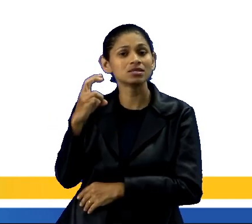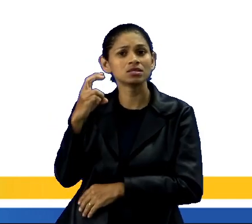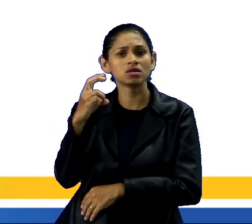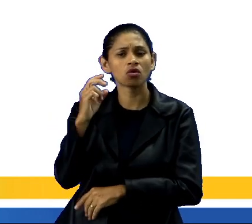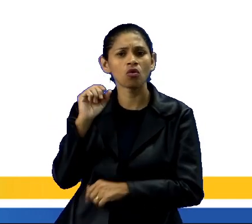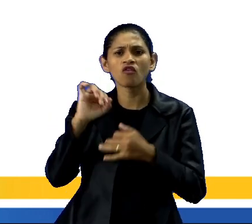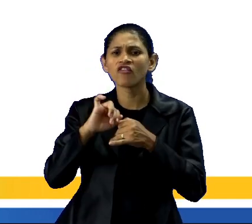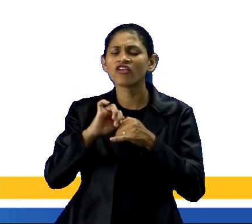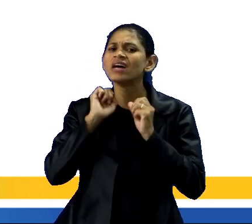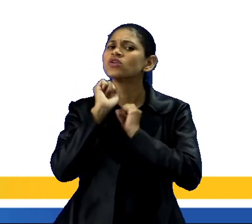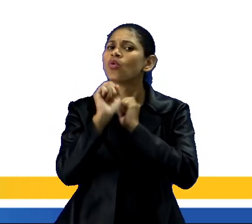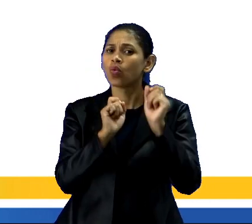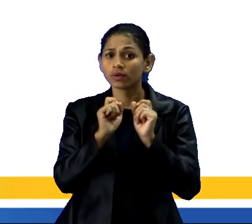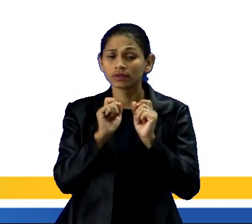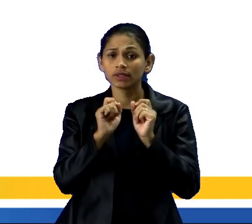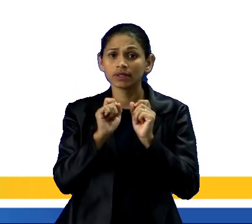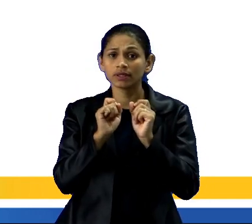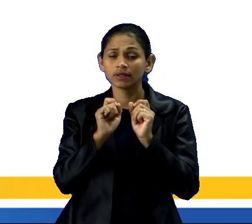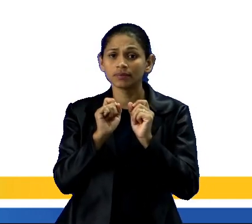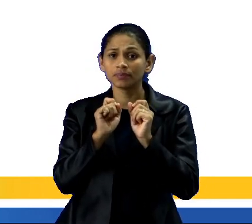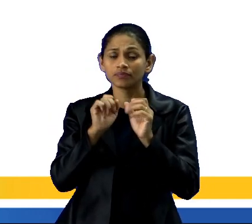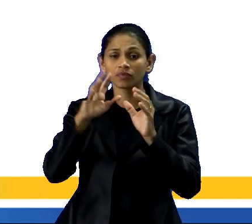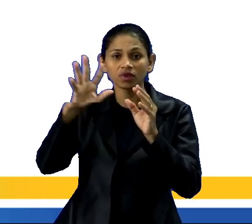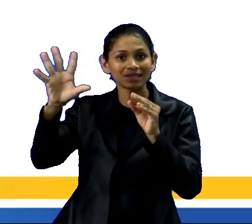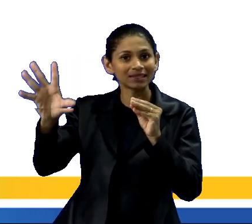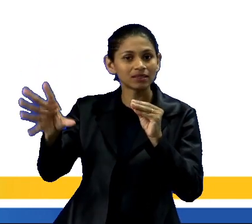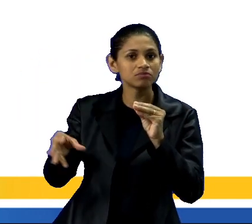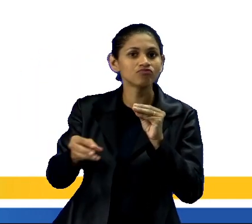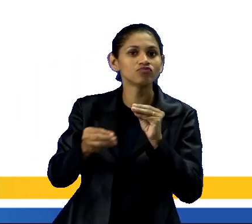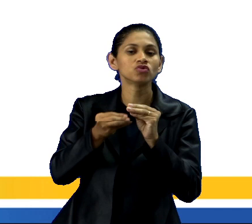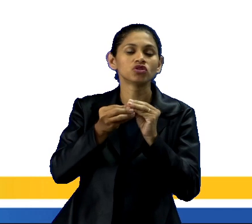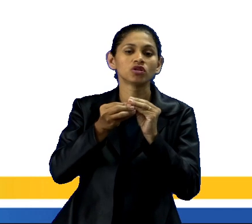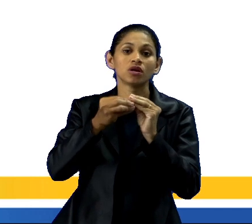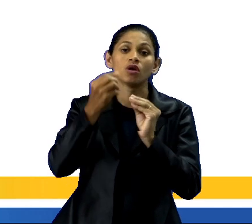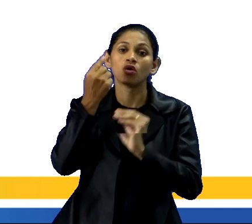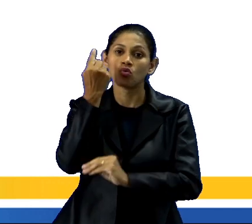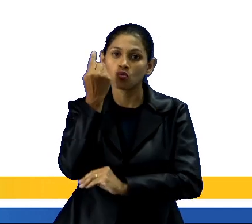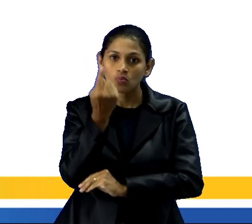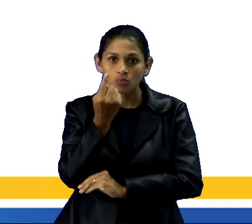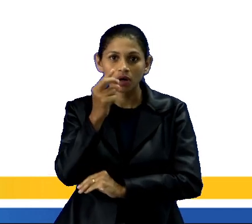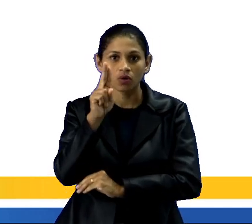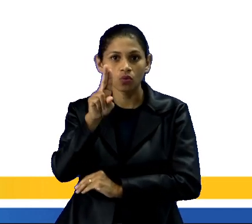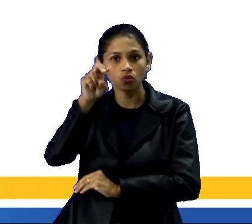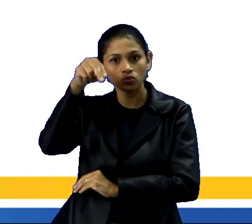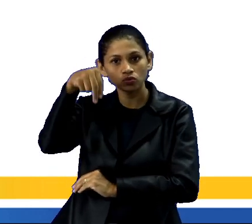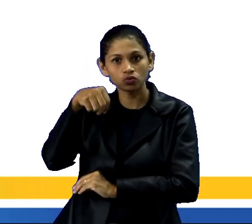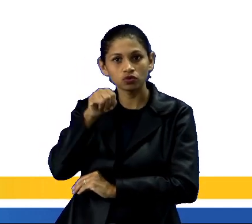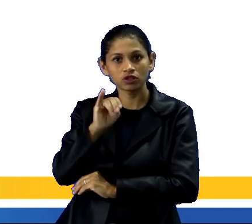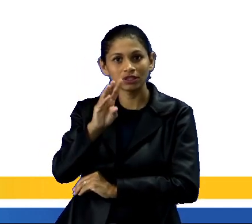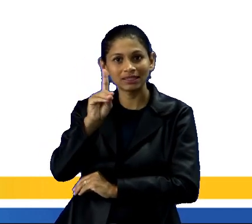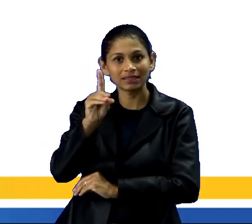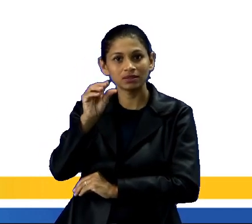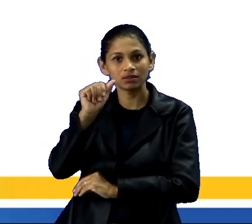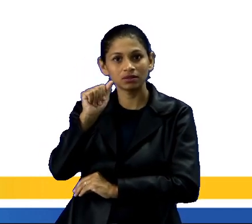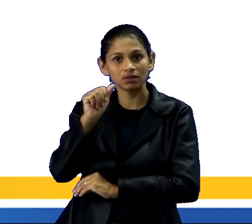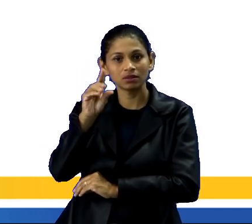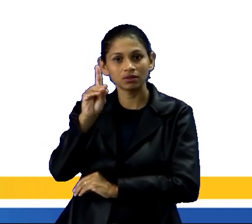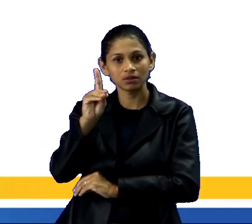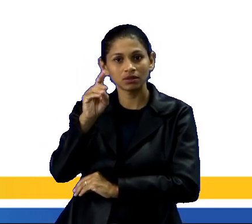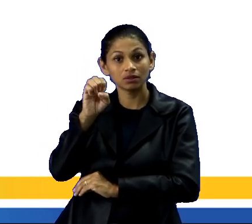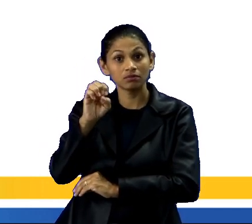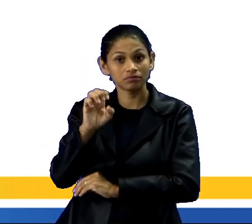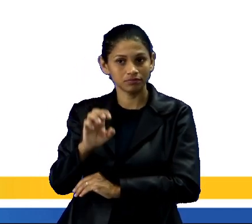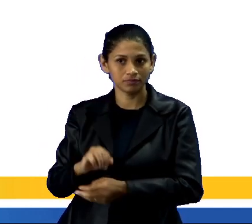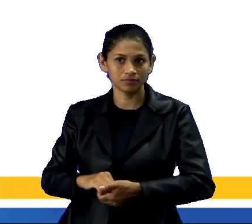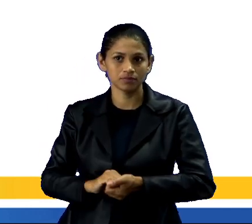faço? Acrescento uma unidade. ao algarismo anterior. Olha só